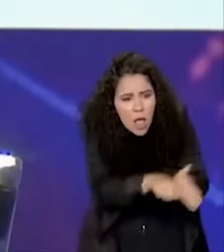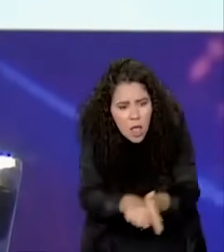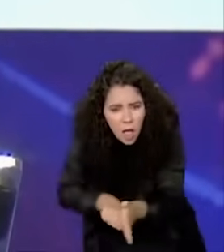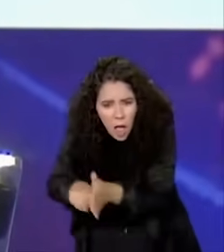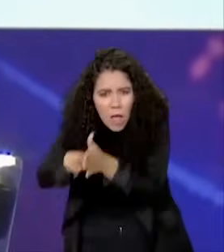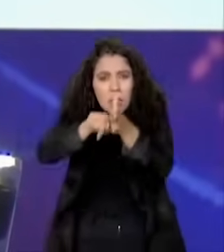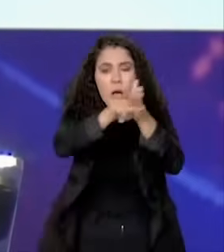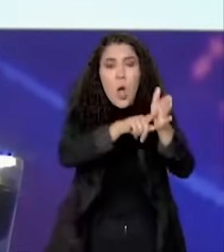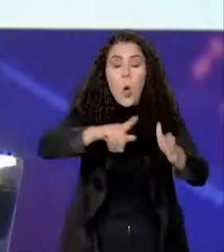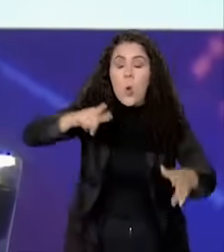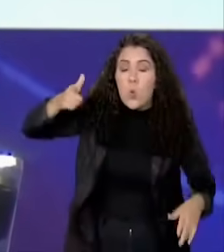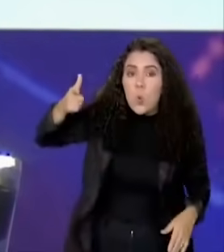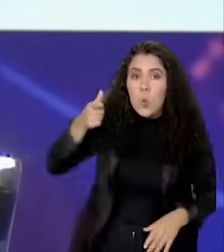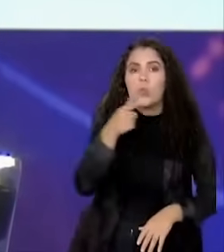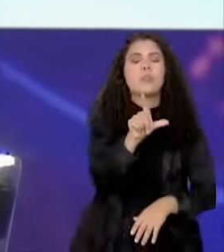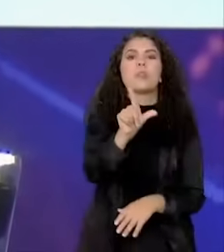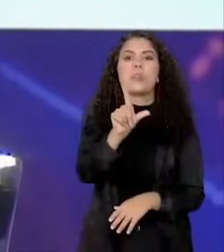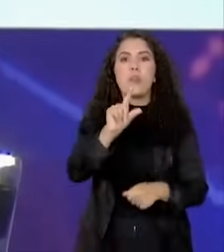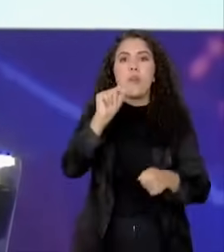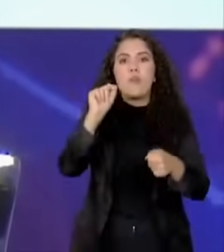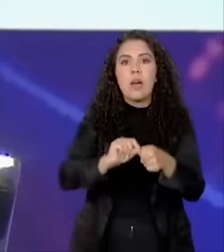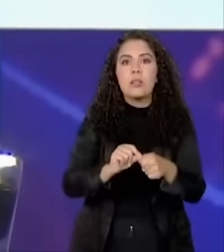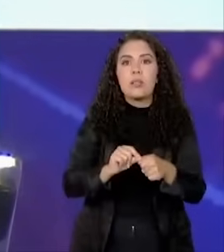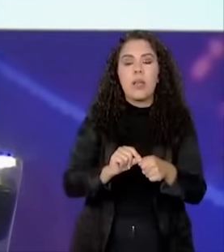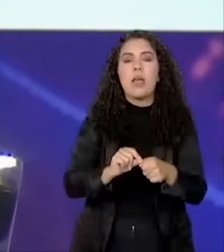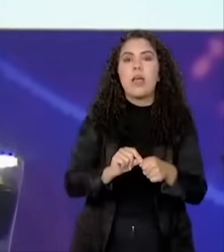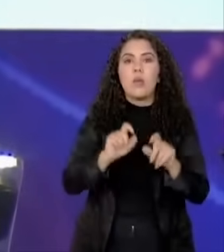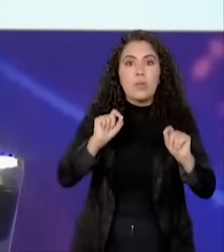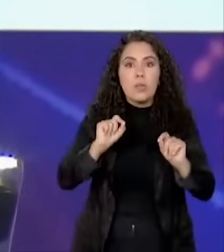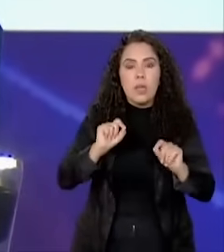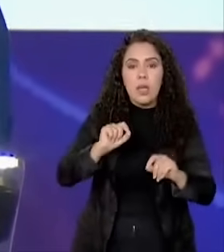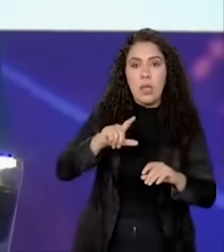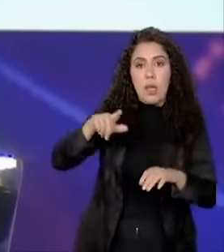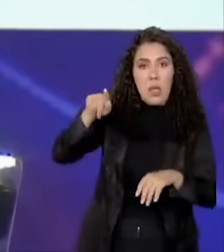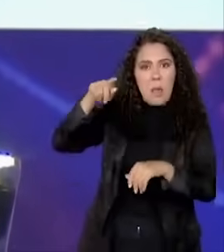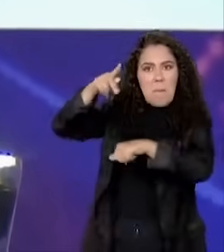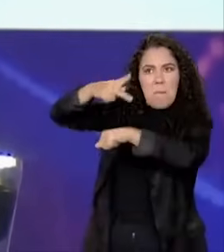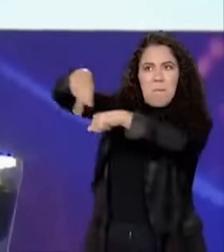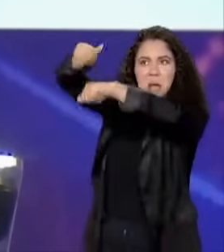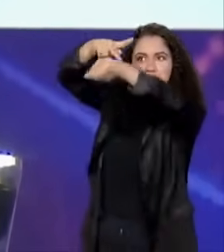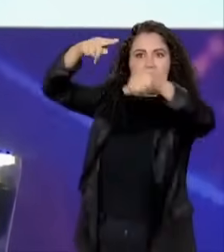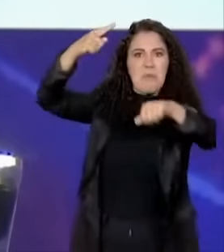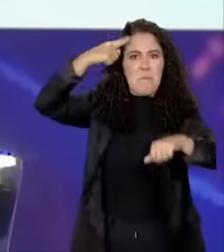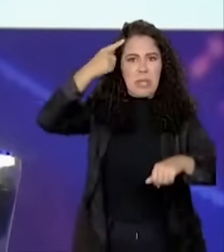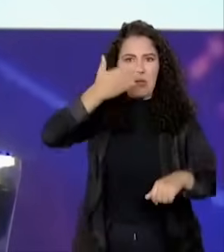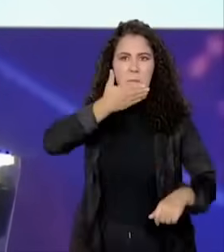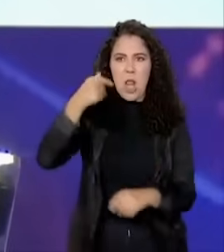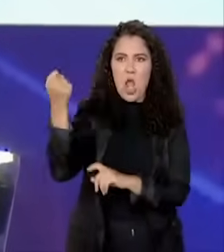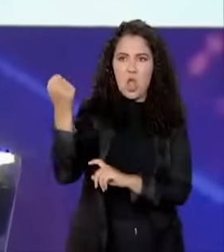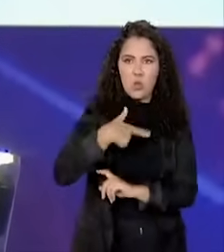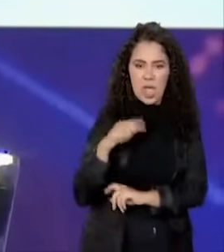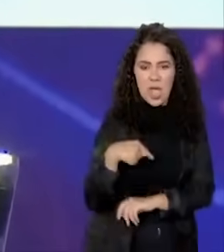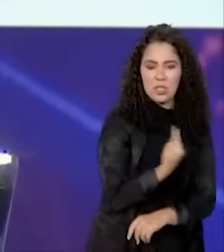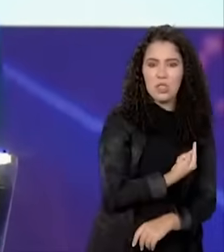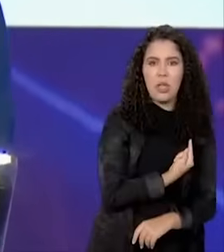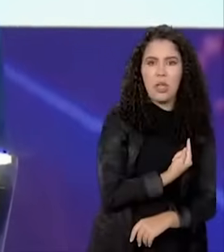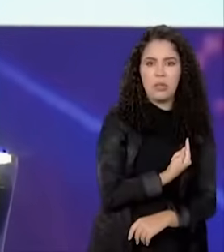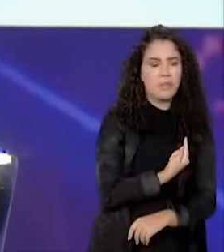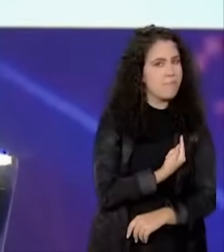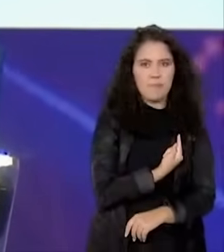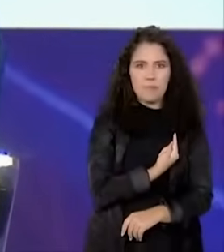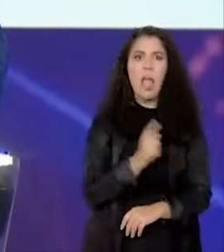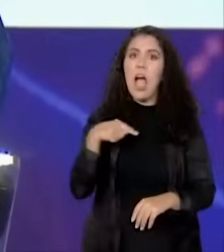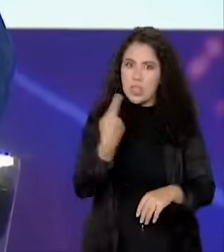conseguiram fazer o que nenhum país do mundo que pensa que é melhor do que nós fizeram. A gente